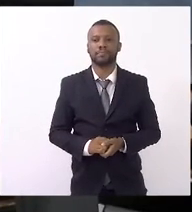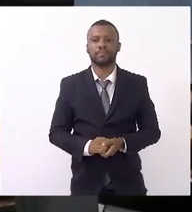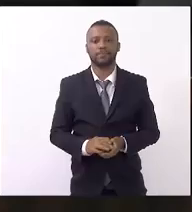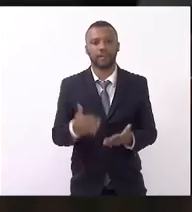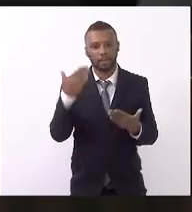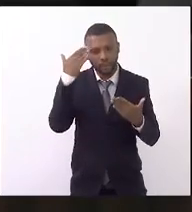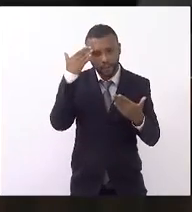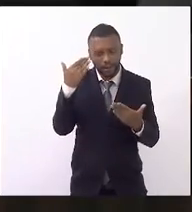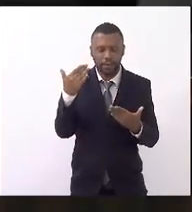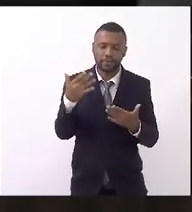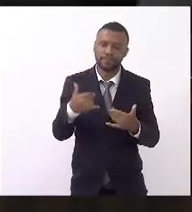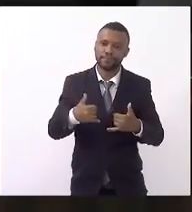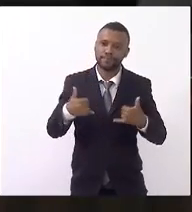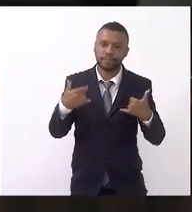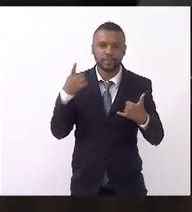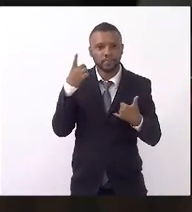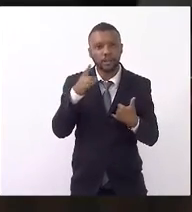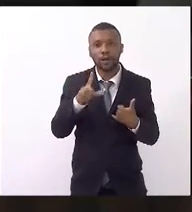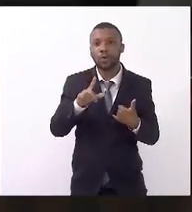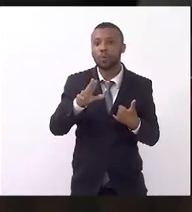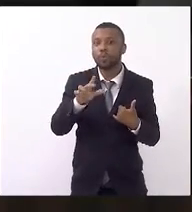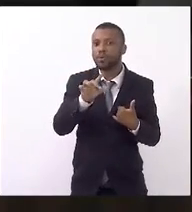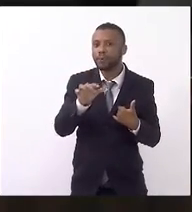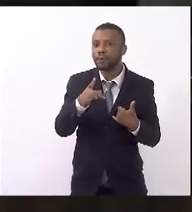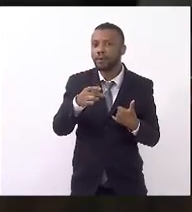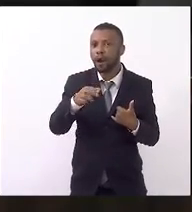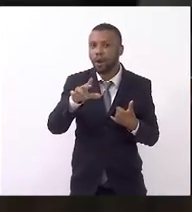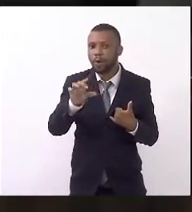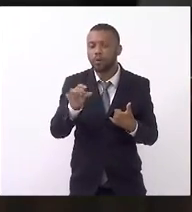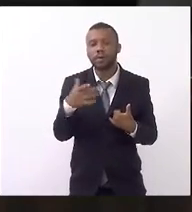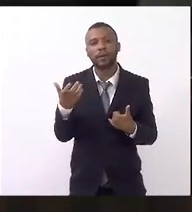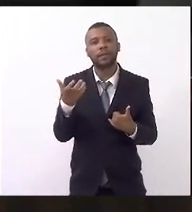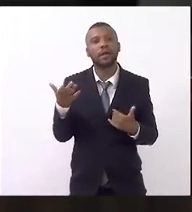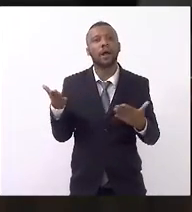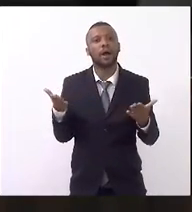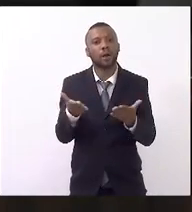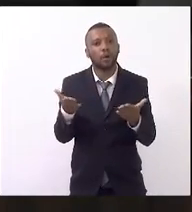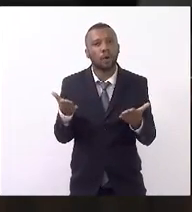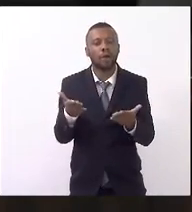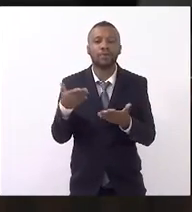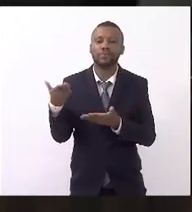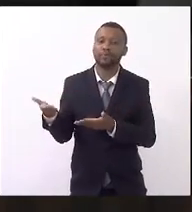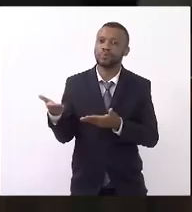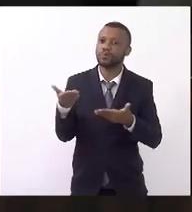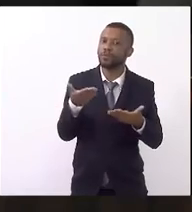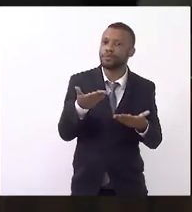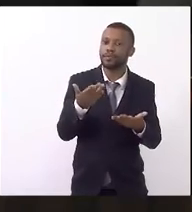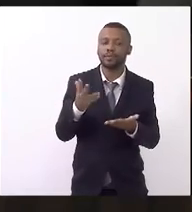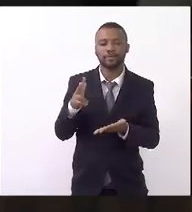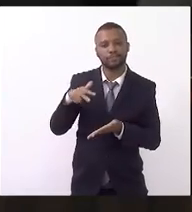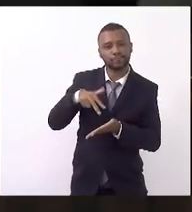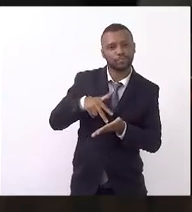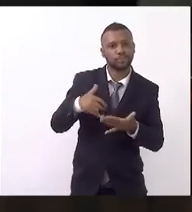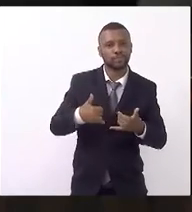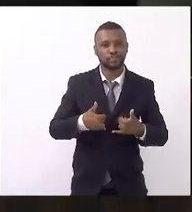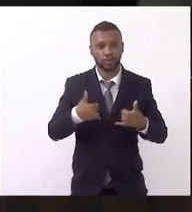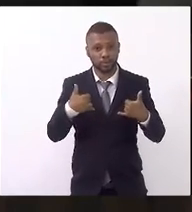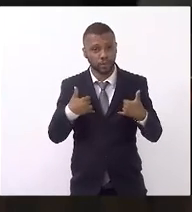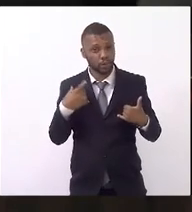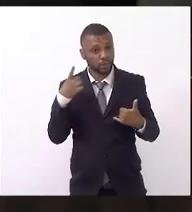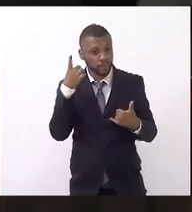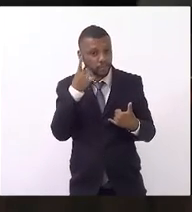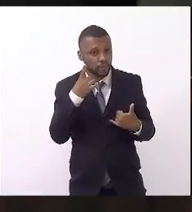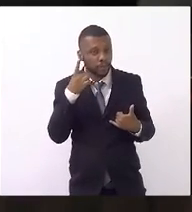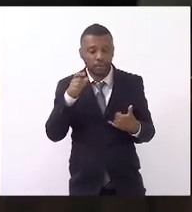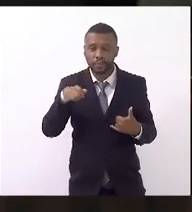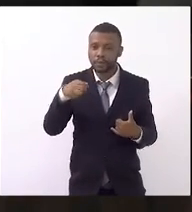Obrigada, nobre deputado Luiz Paulo. Eu gostaria de estar convidando o nobre deputado Valdec